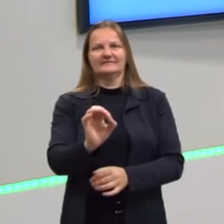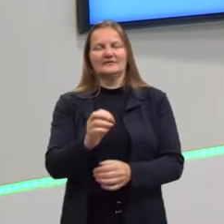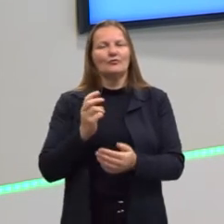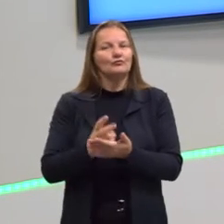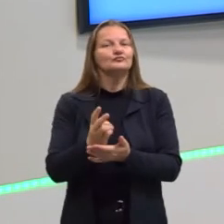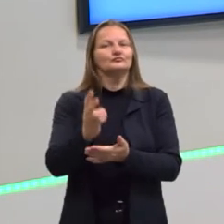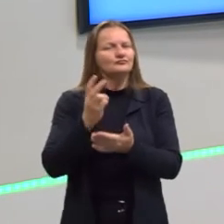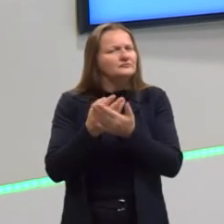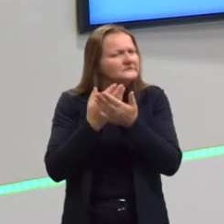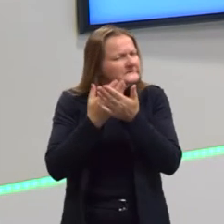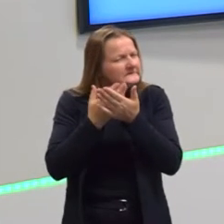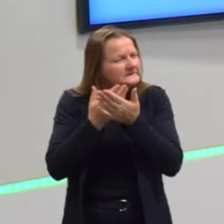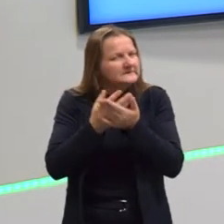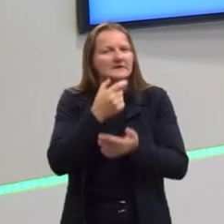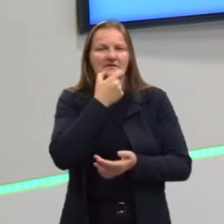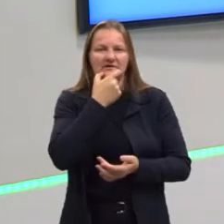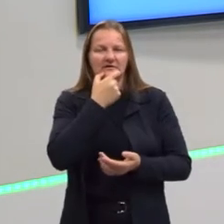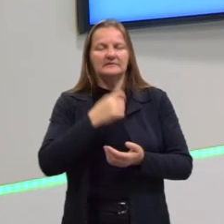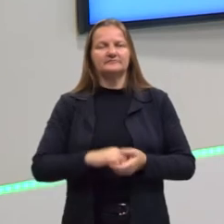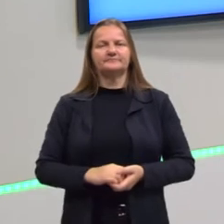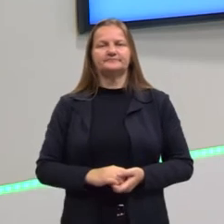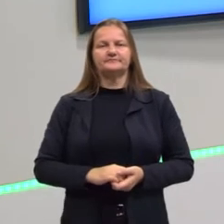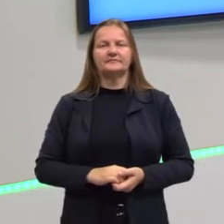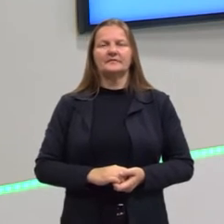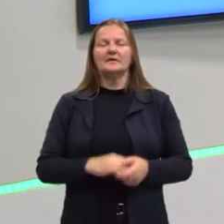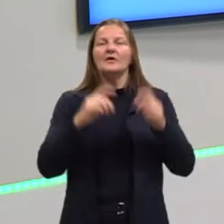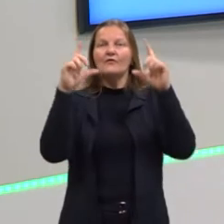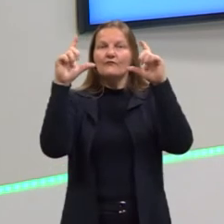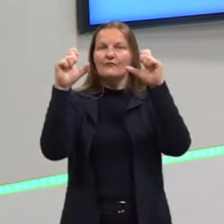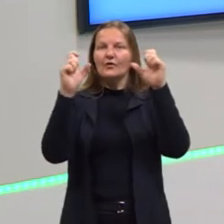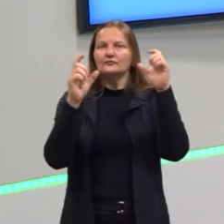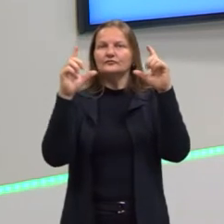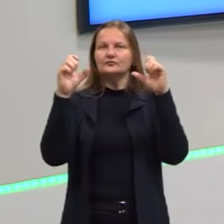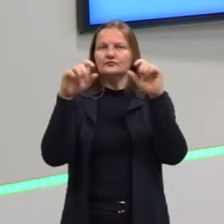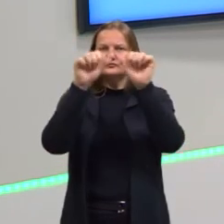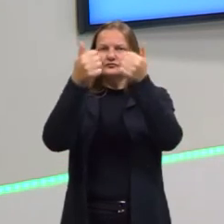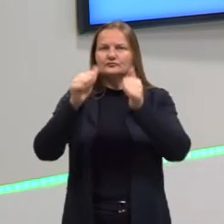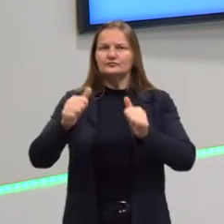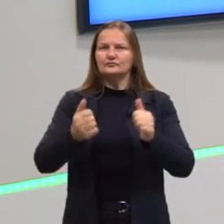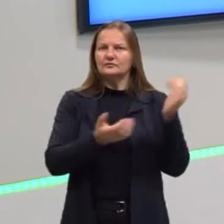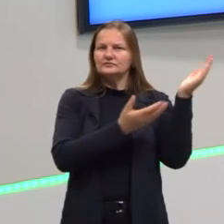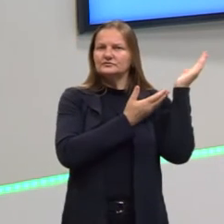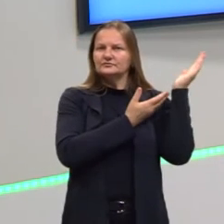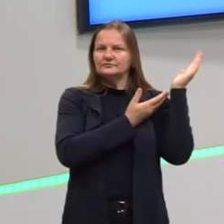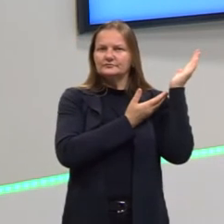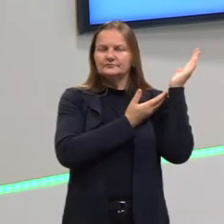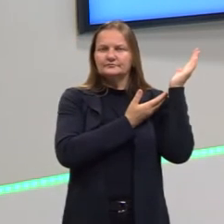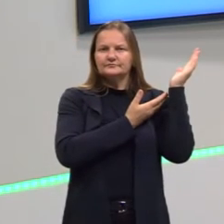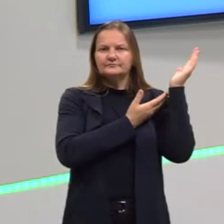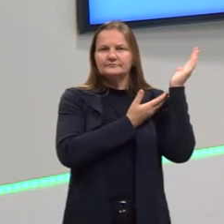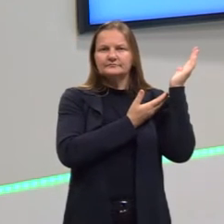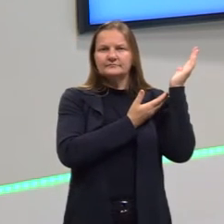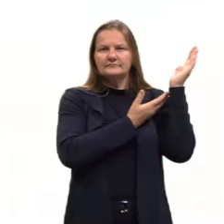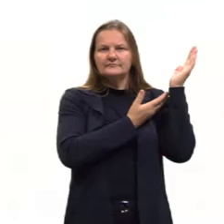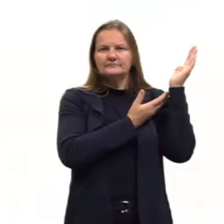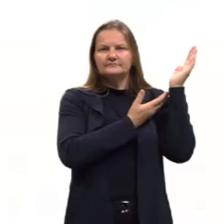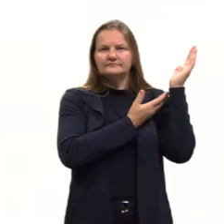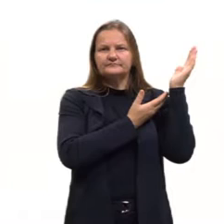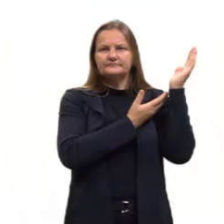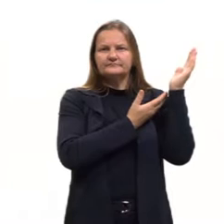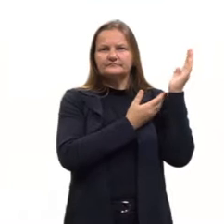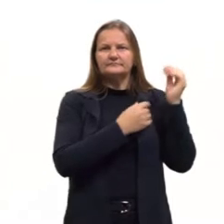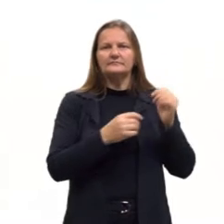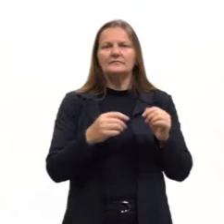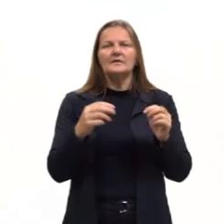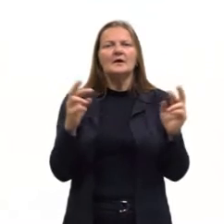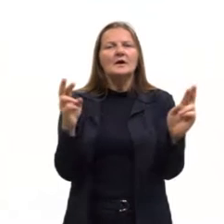certo aqui eu trago uma imagem então que representa exatamente isso que eu tava falando a relação